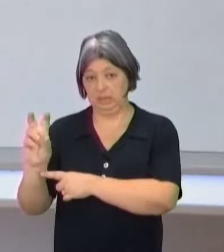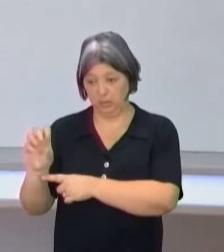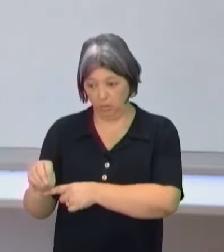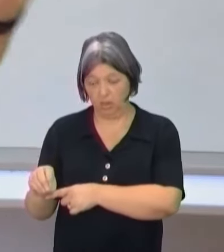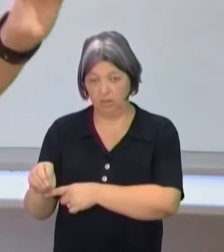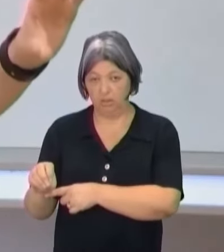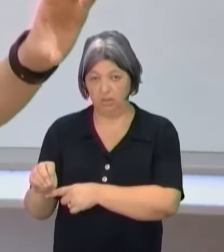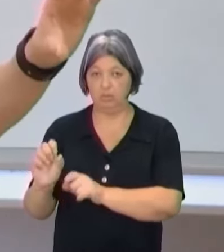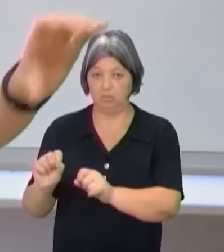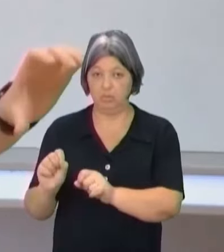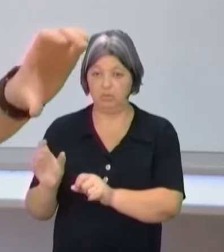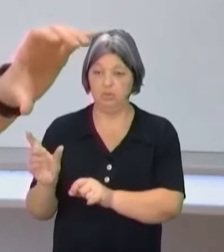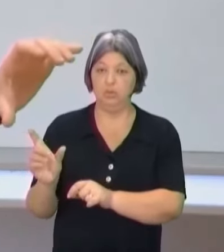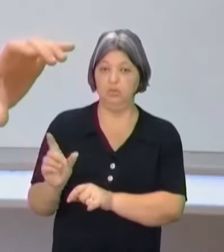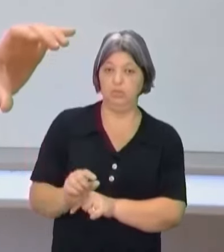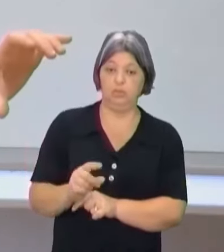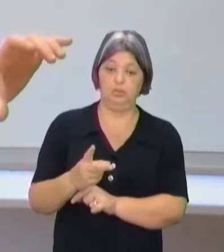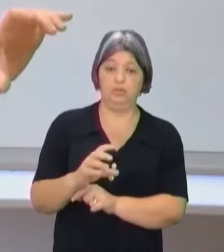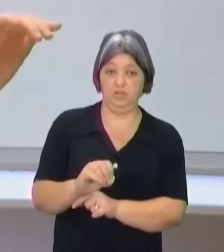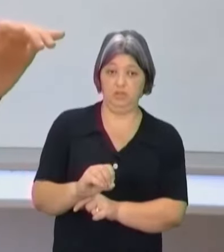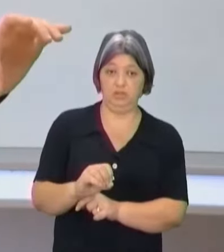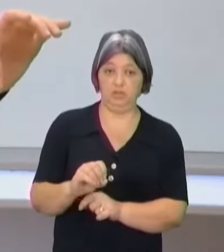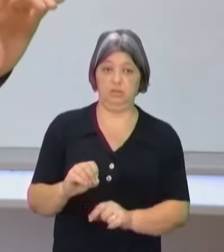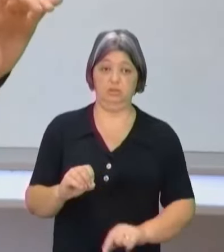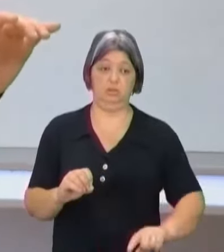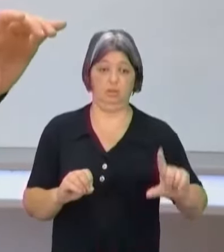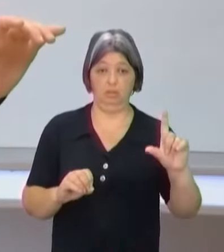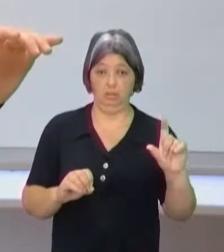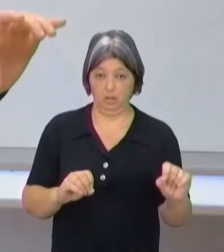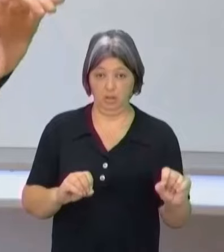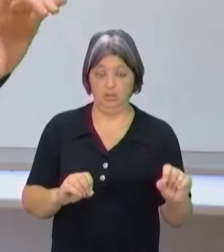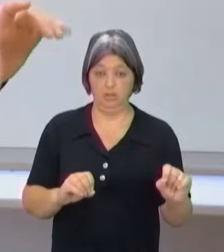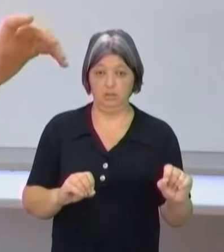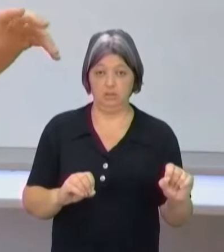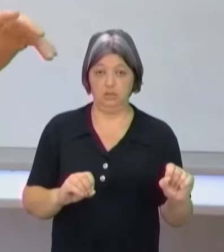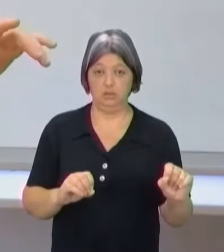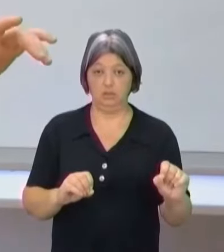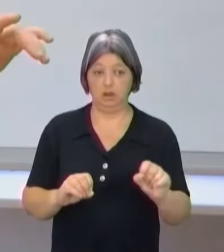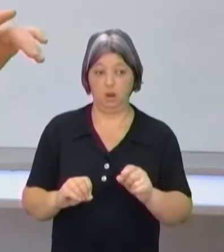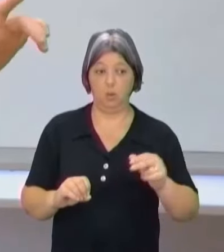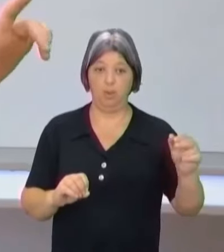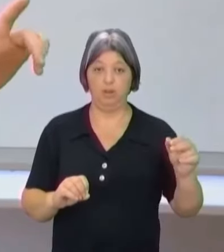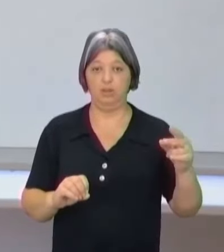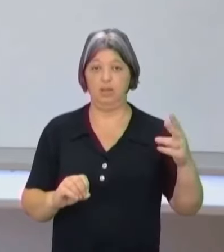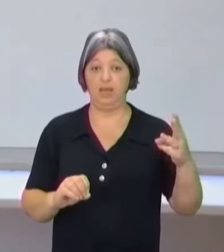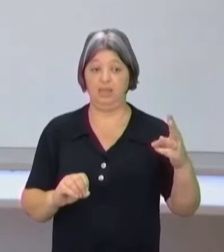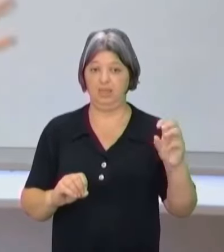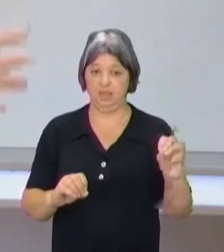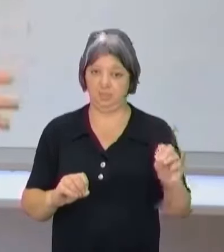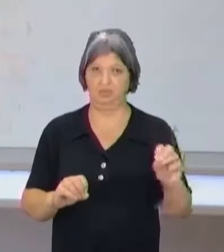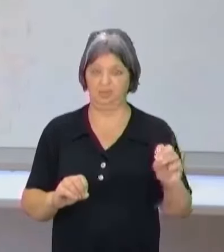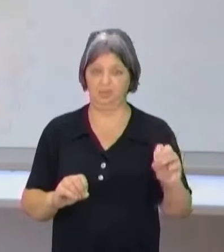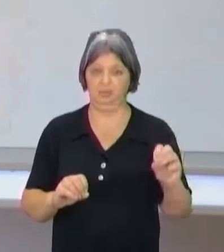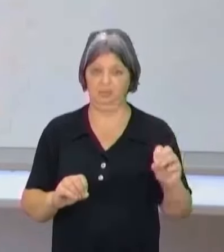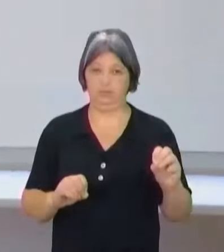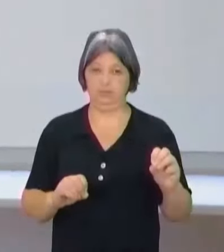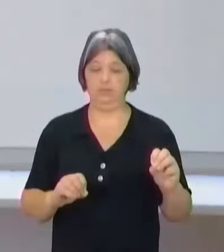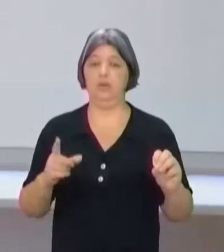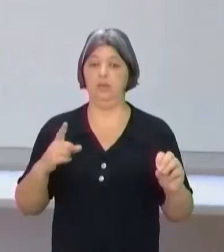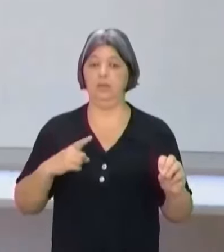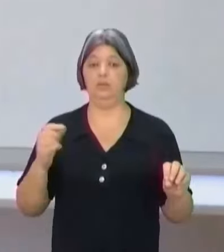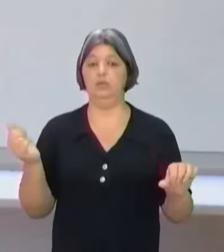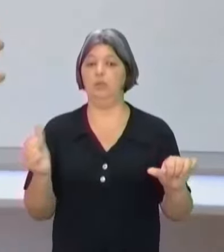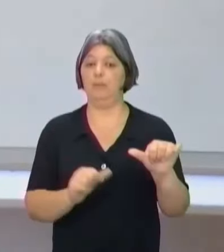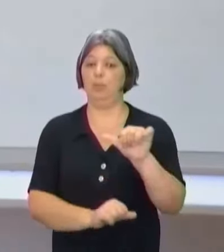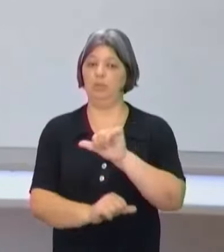ter 20. E quem tinha 10 passa a ter 30. Né? Então, a gente teve uma